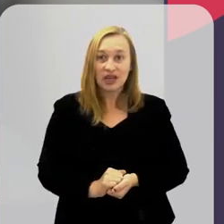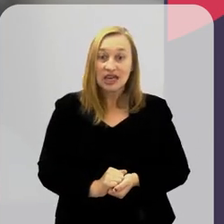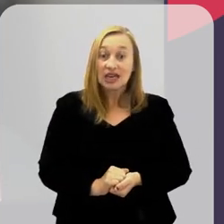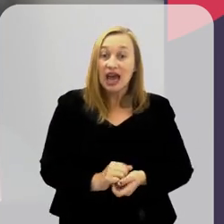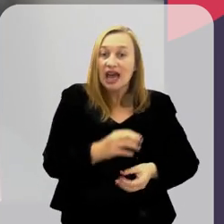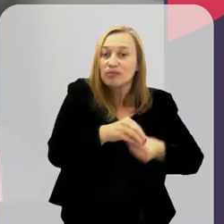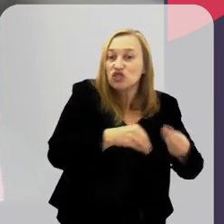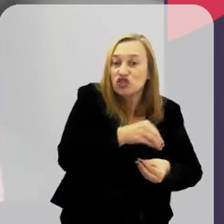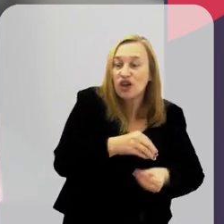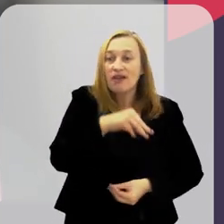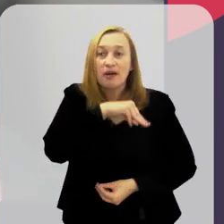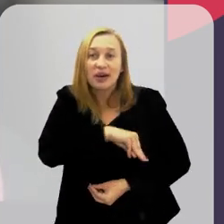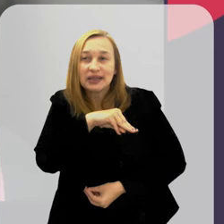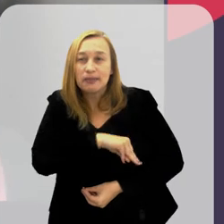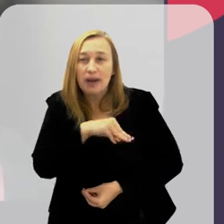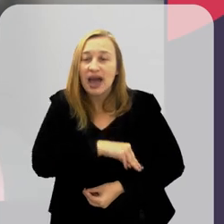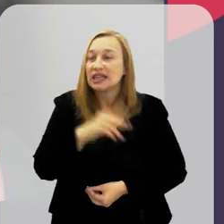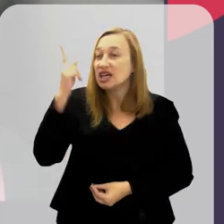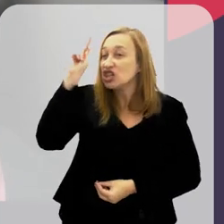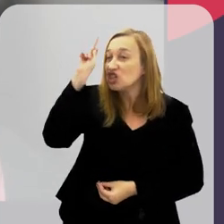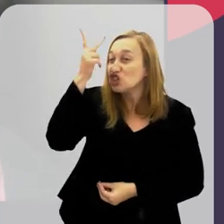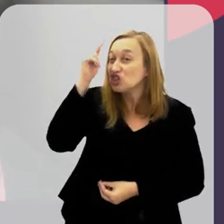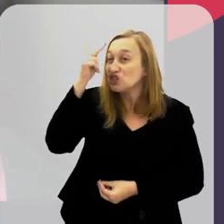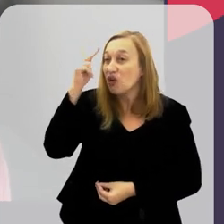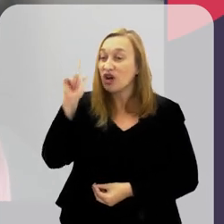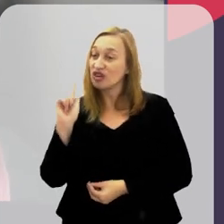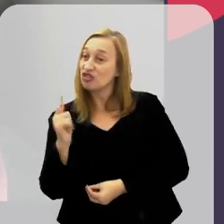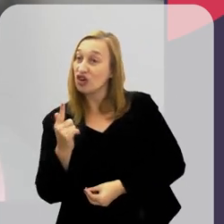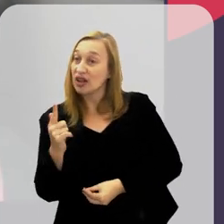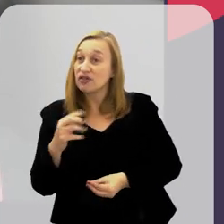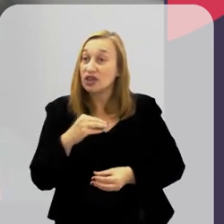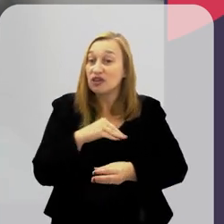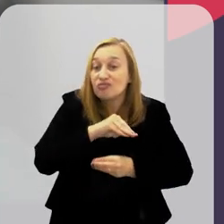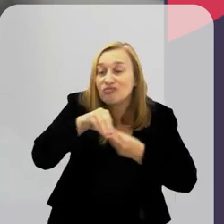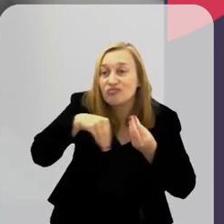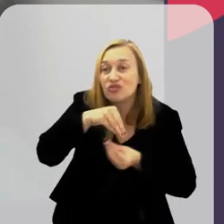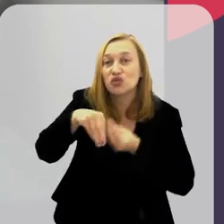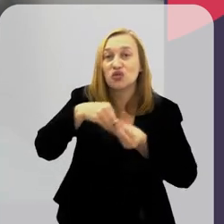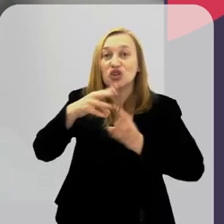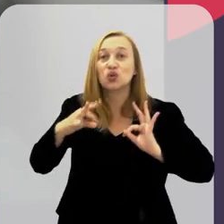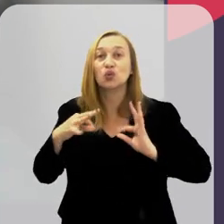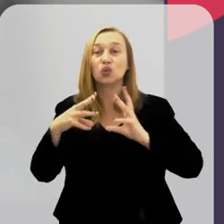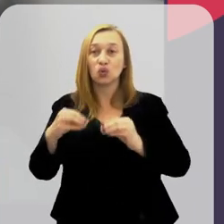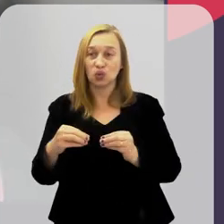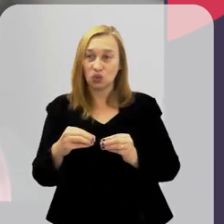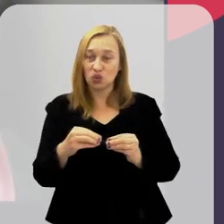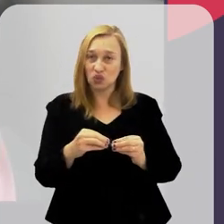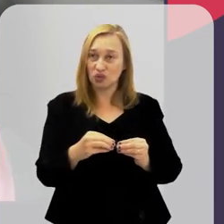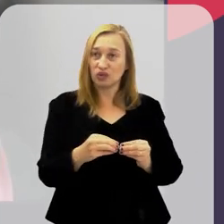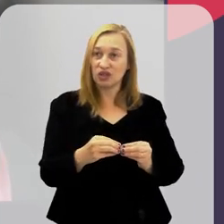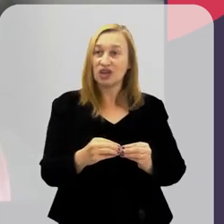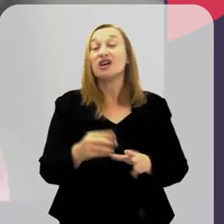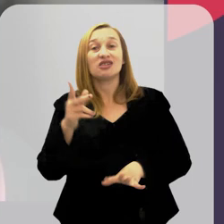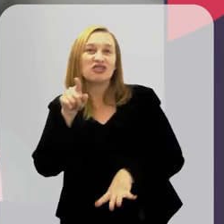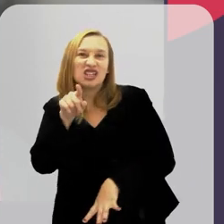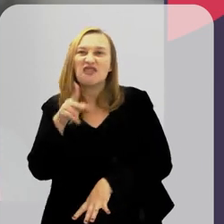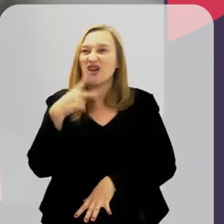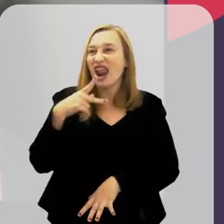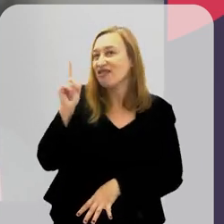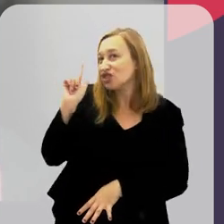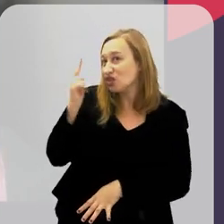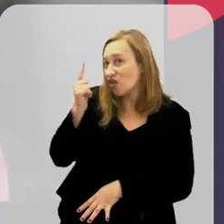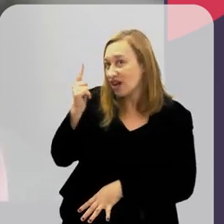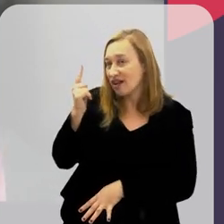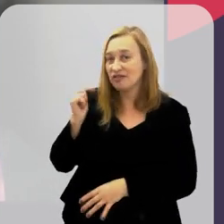Egito atual, Egito antigo. Então, você consegue colocar ali fatores históricos, você